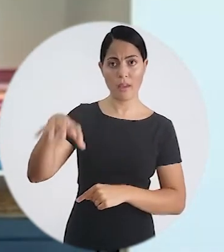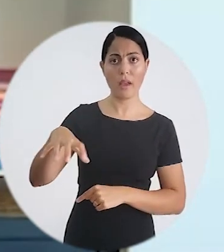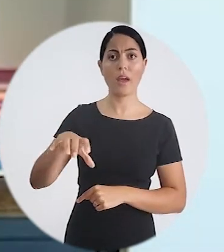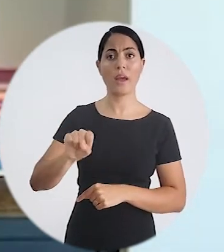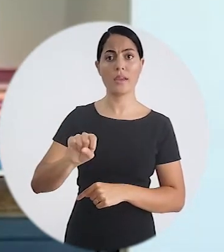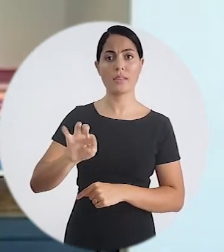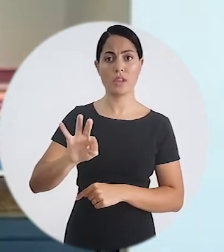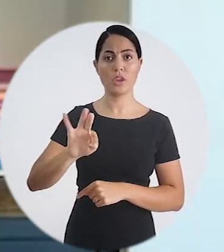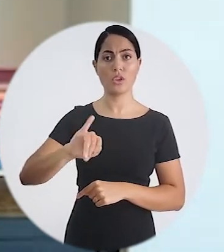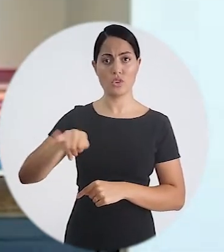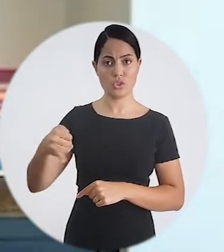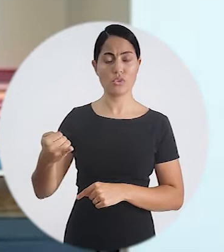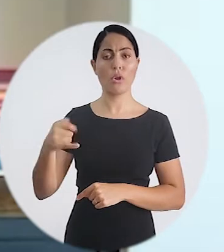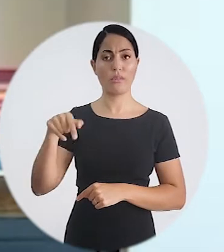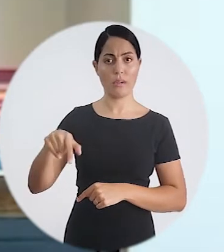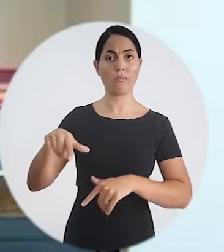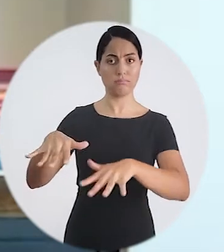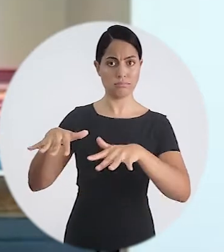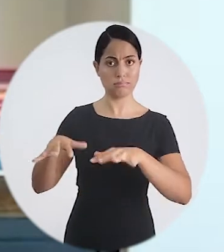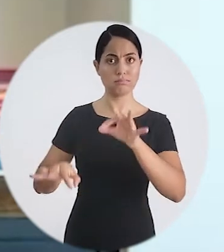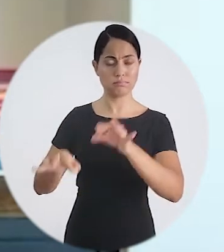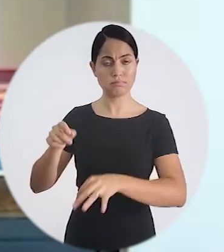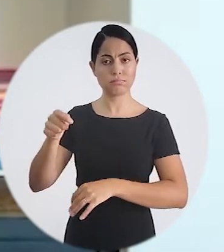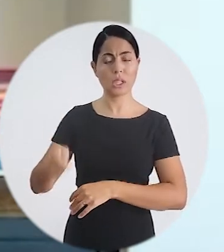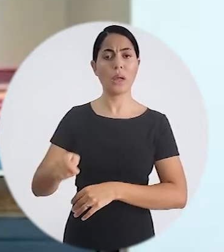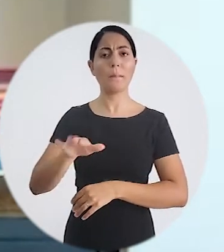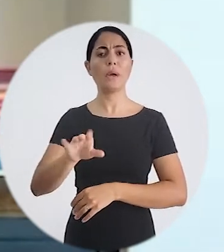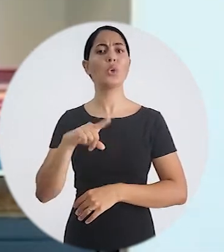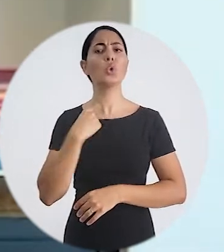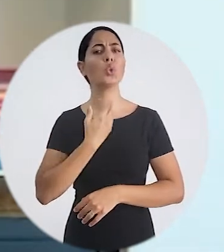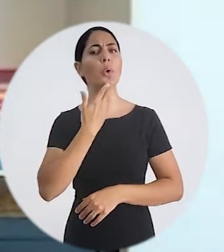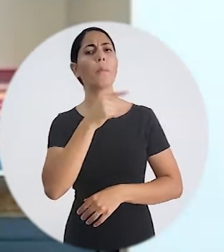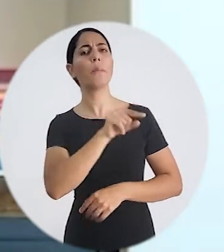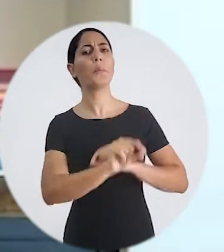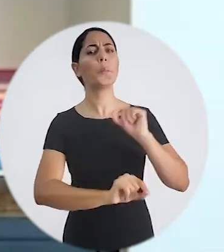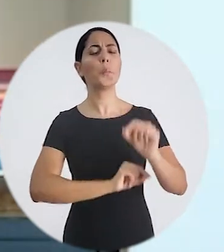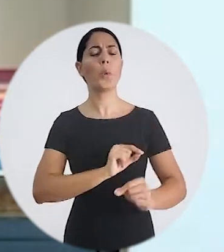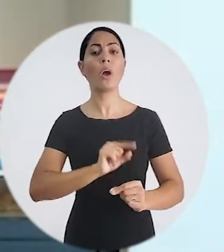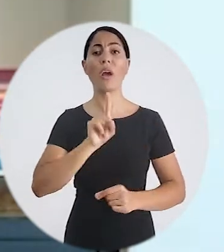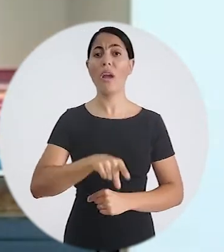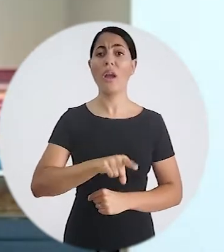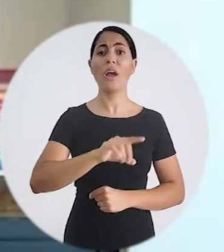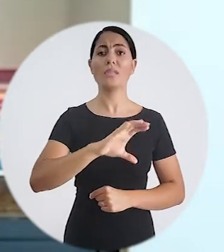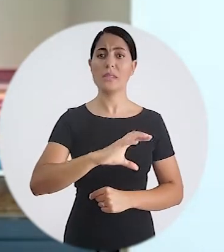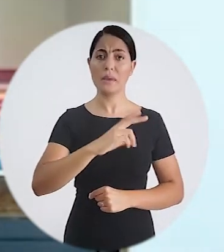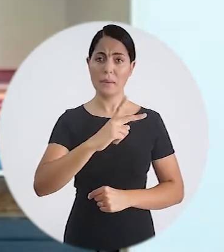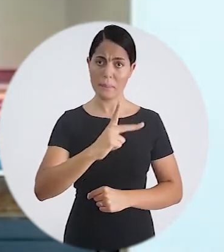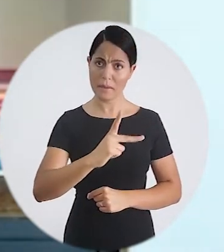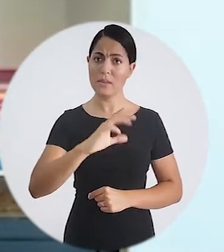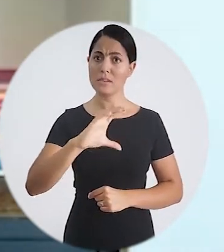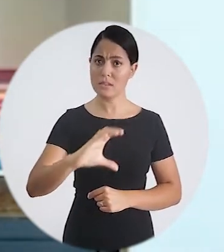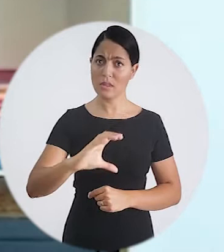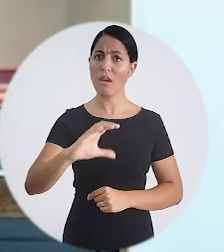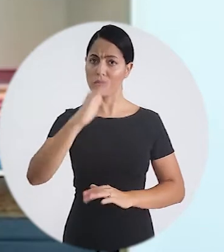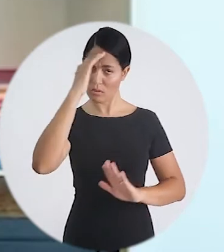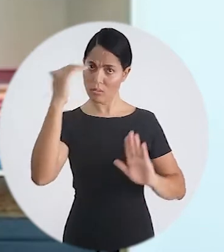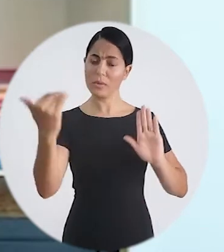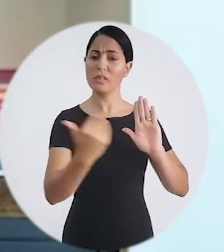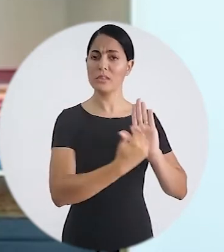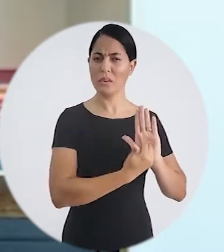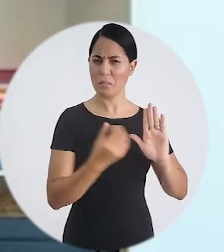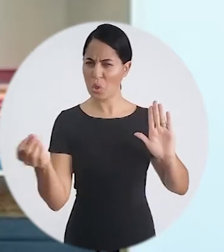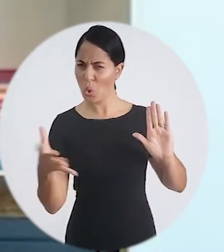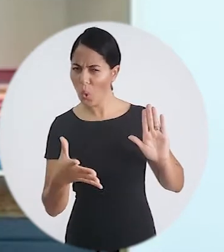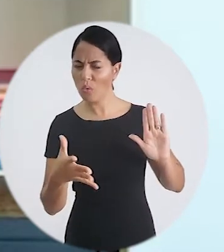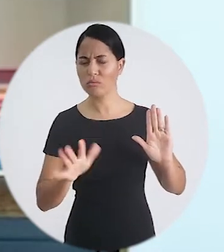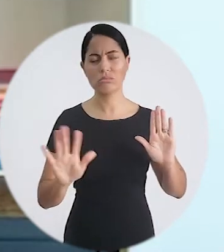está acontecendo no STJ, pedir algo simples. Né? O que é simples? É o cumprimento do novo Código de Processo Civil, que nem tão novo é,